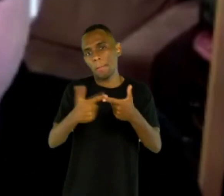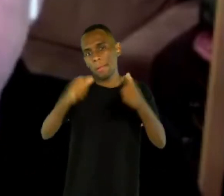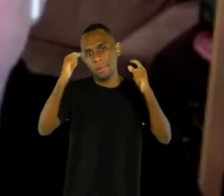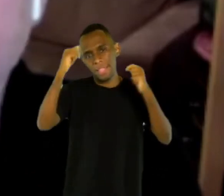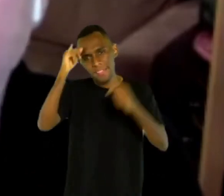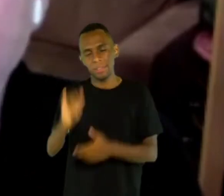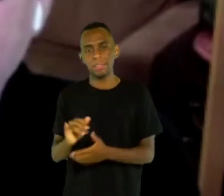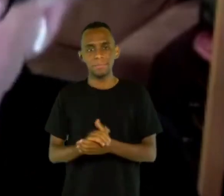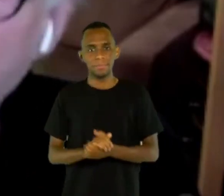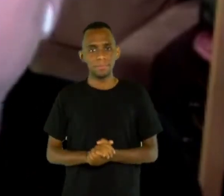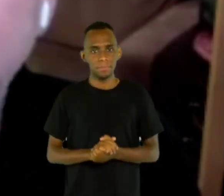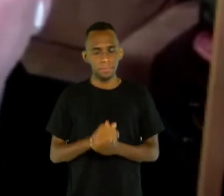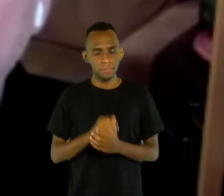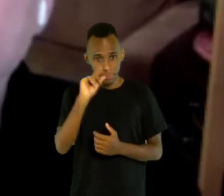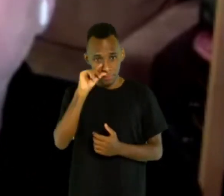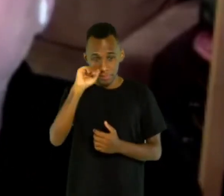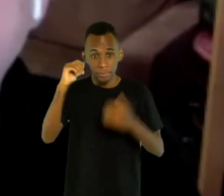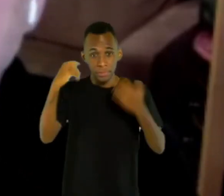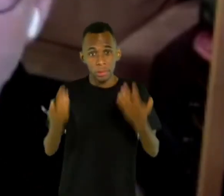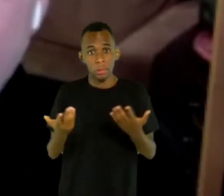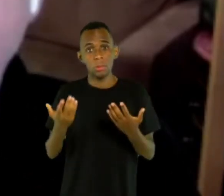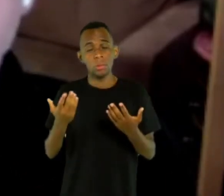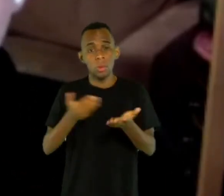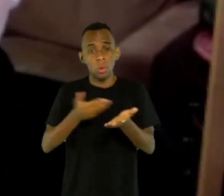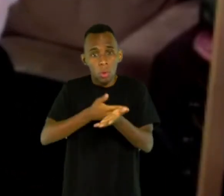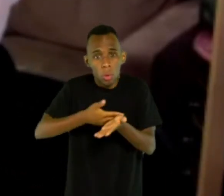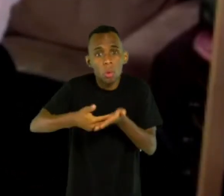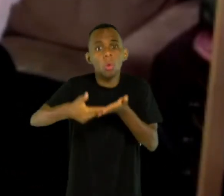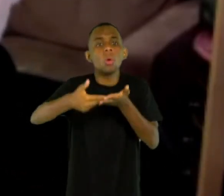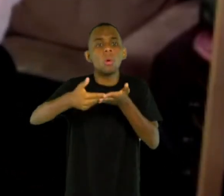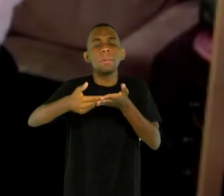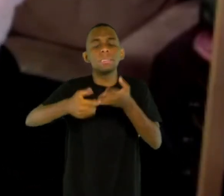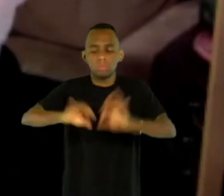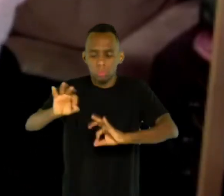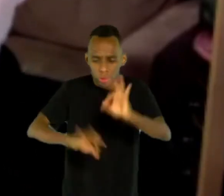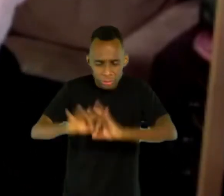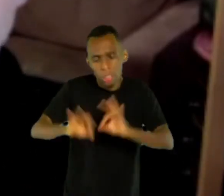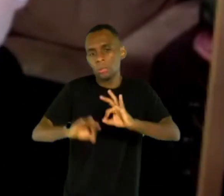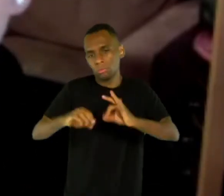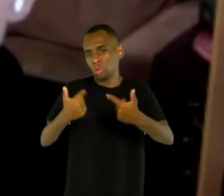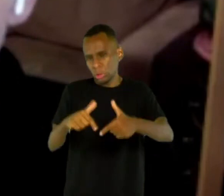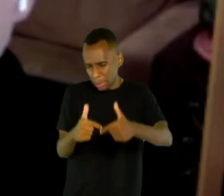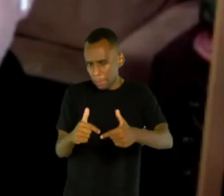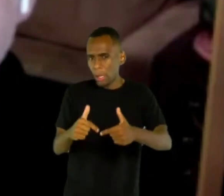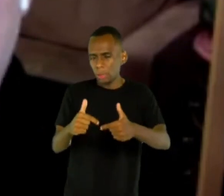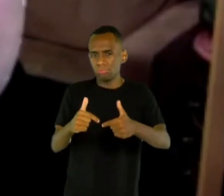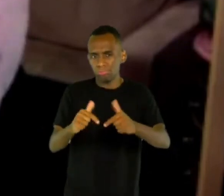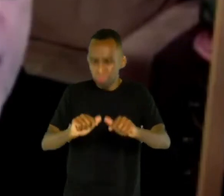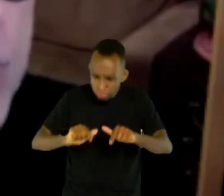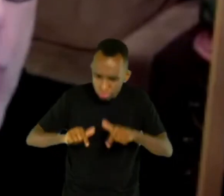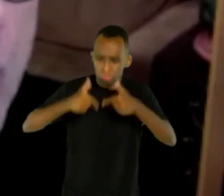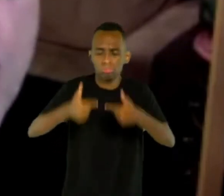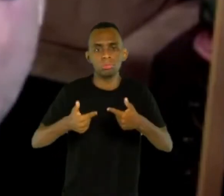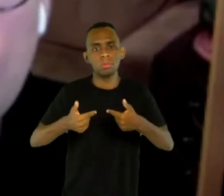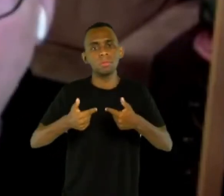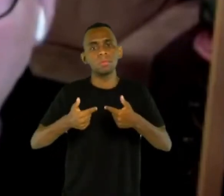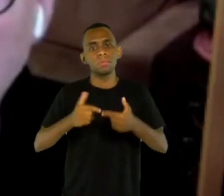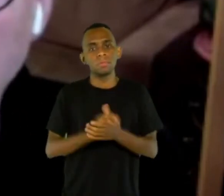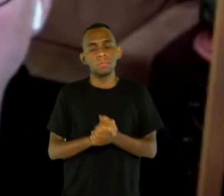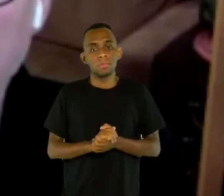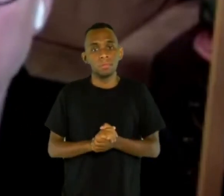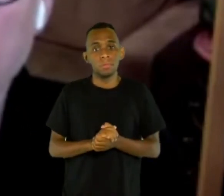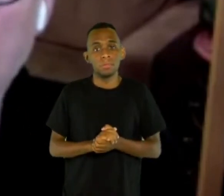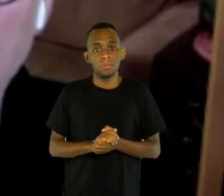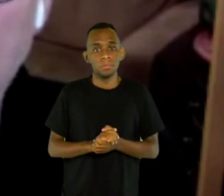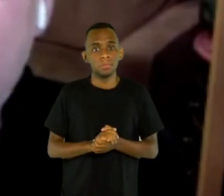aí é que começa essa armação que me deu mais trabalho de fazer, não é? E que eu fiz, então, eu te confesso, com